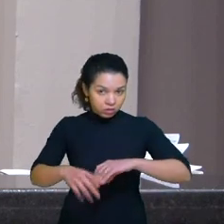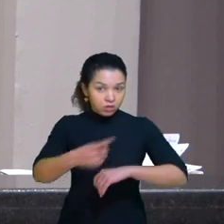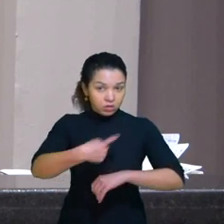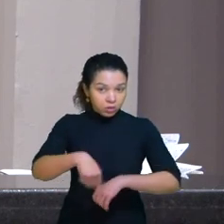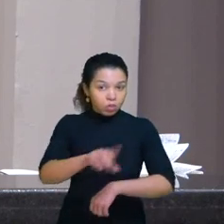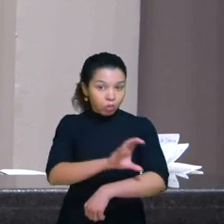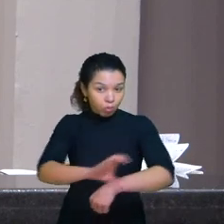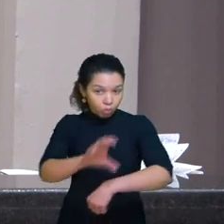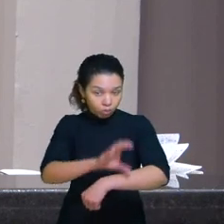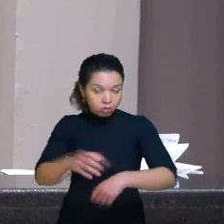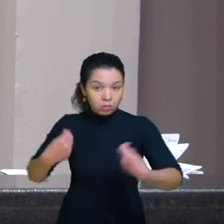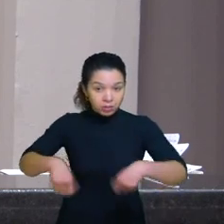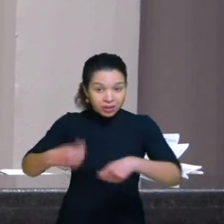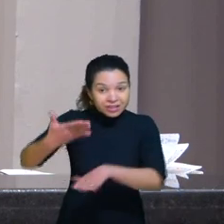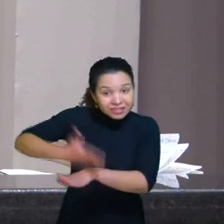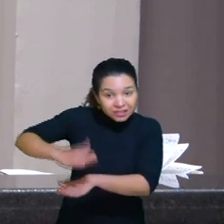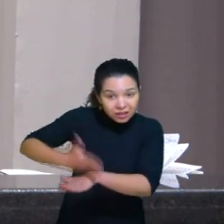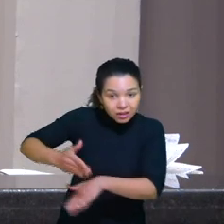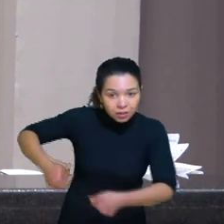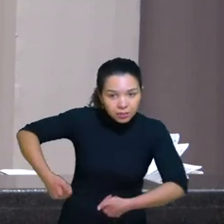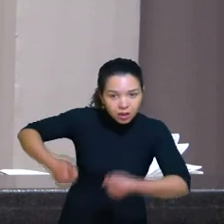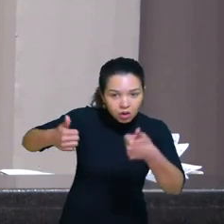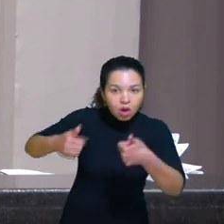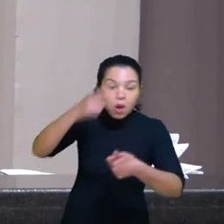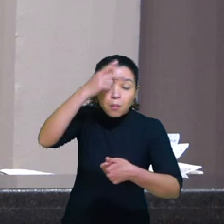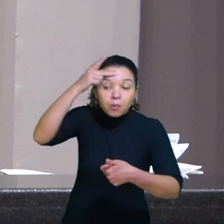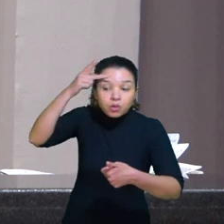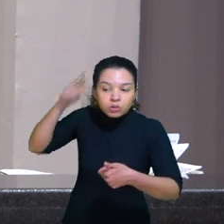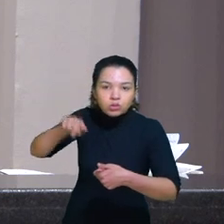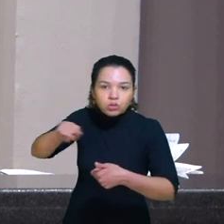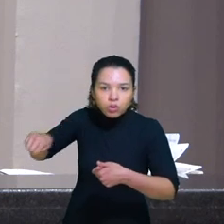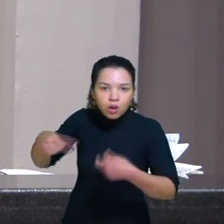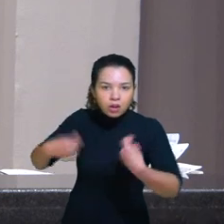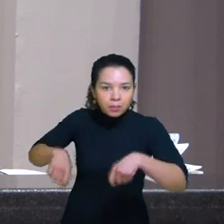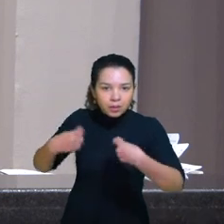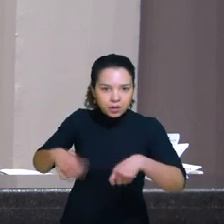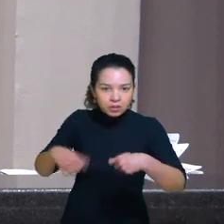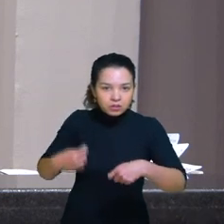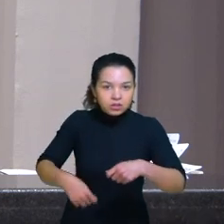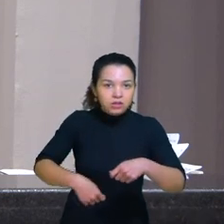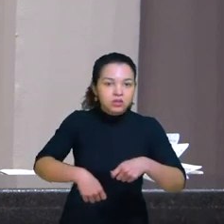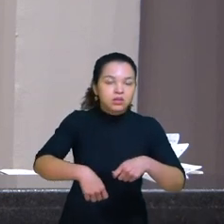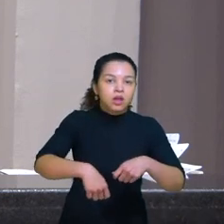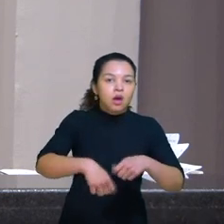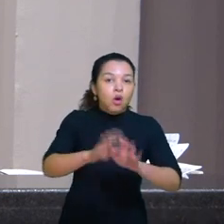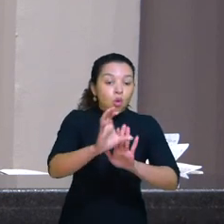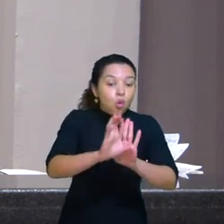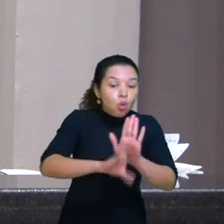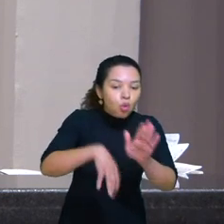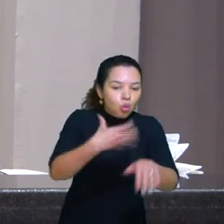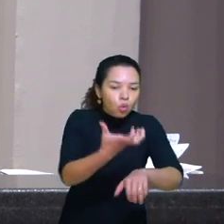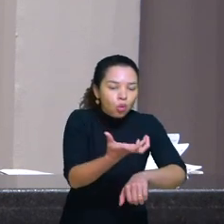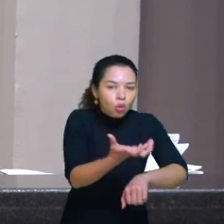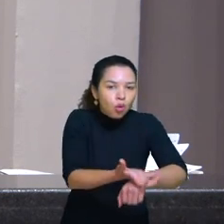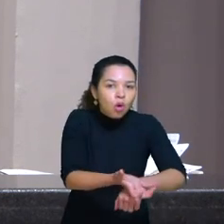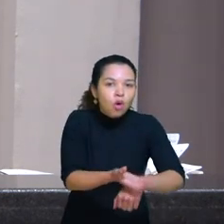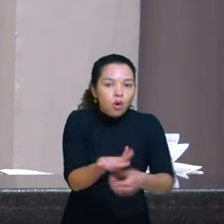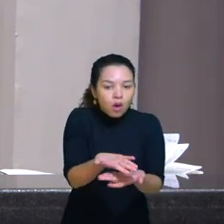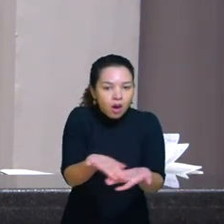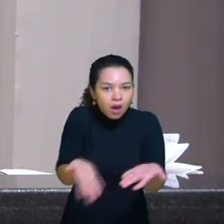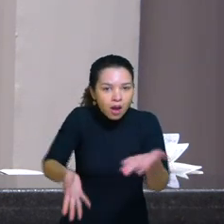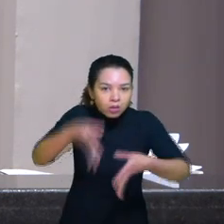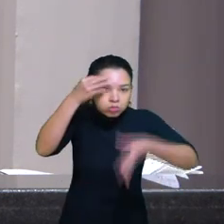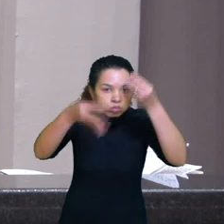preparar melhor melhor para que as pessoas dominem os componentes curriculares dominem os processos de